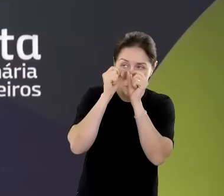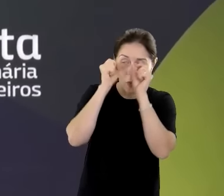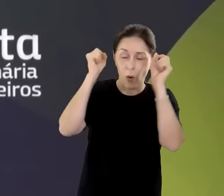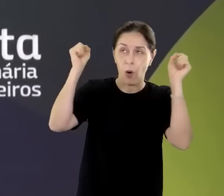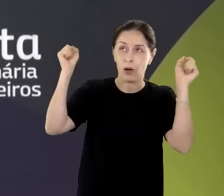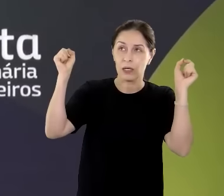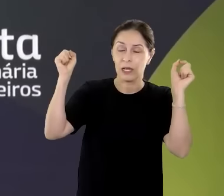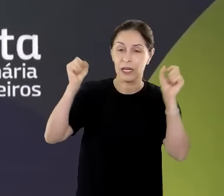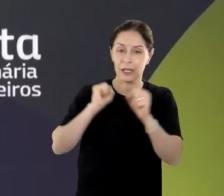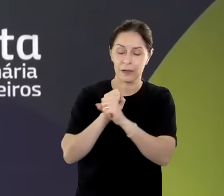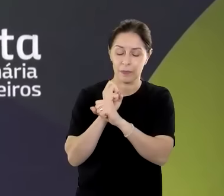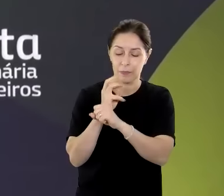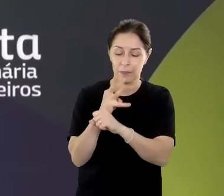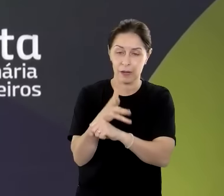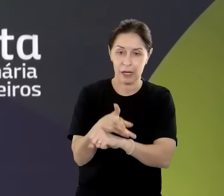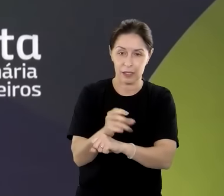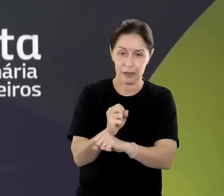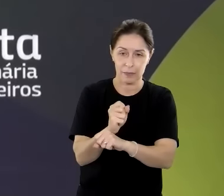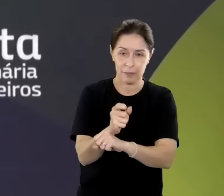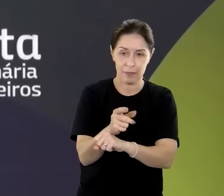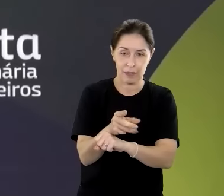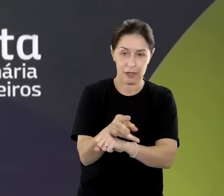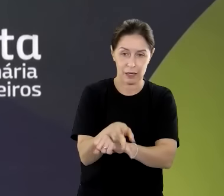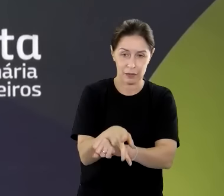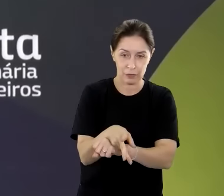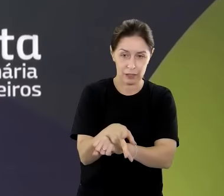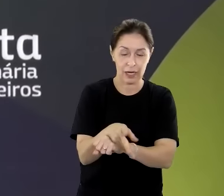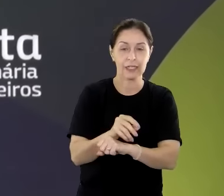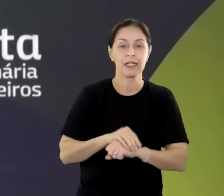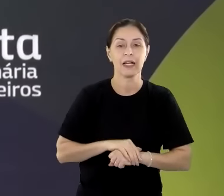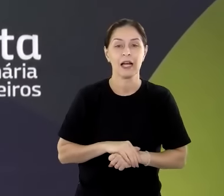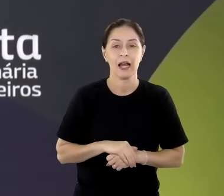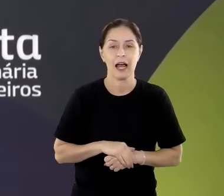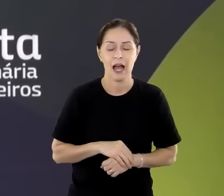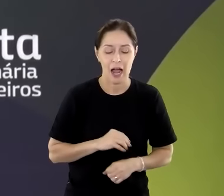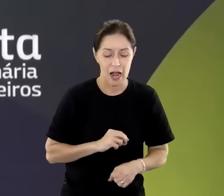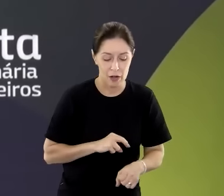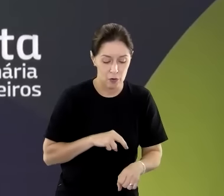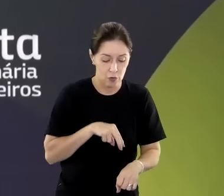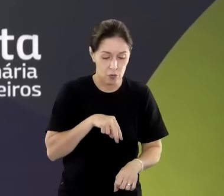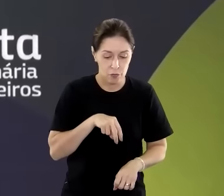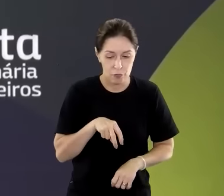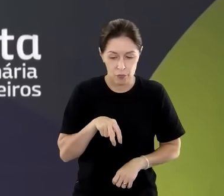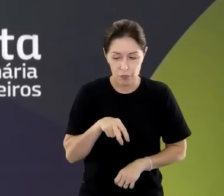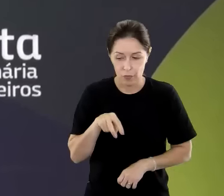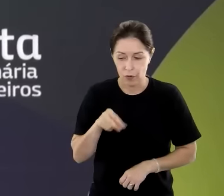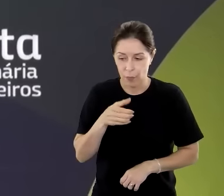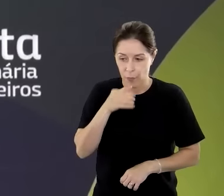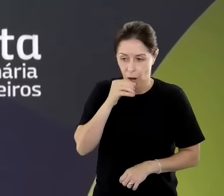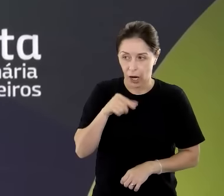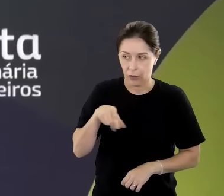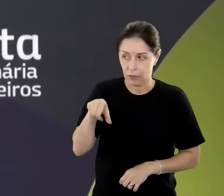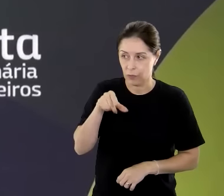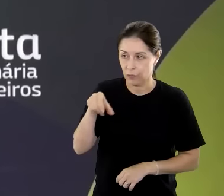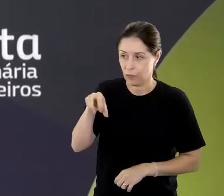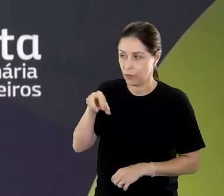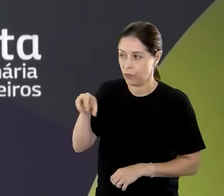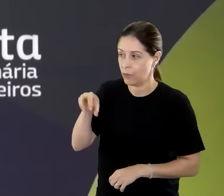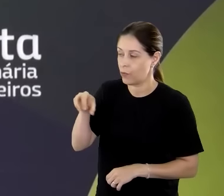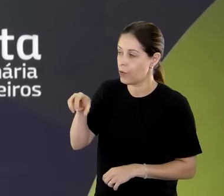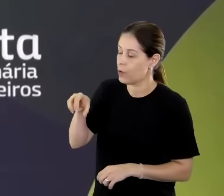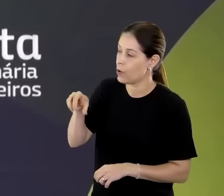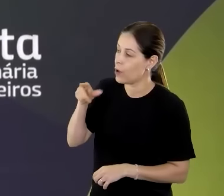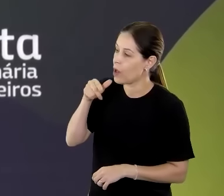corredor. Quando estou passando em frente ao quarto de um colega, a porta aberta, e quando eu olho, ele